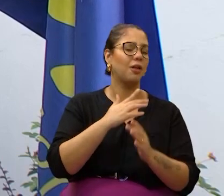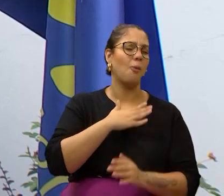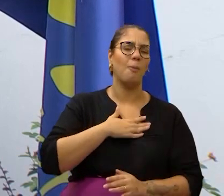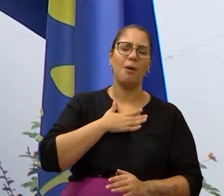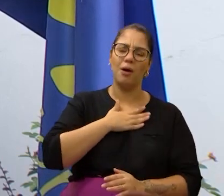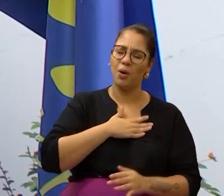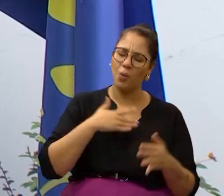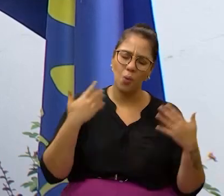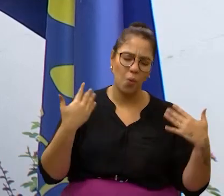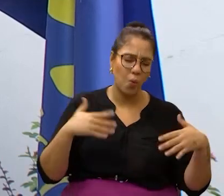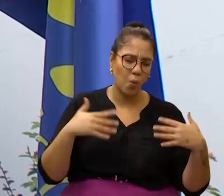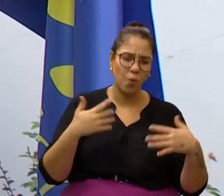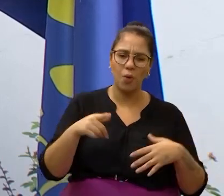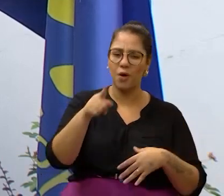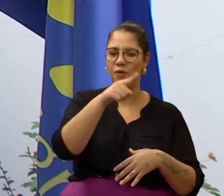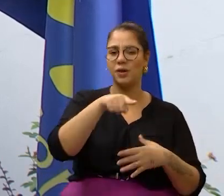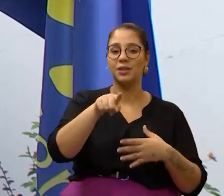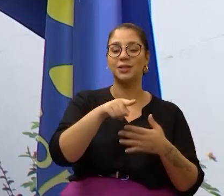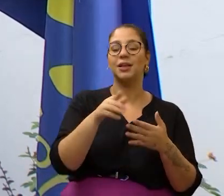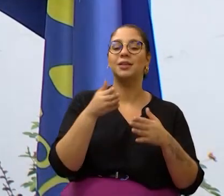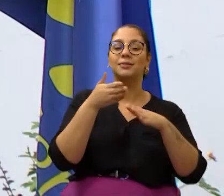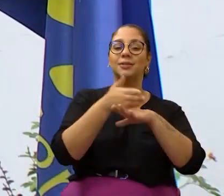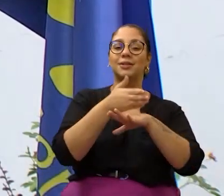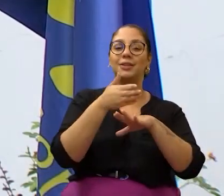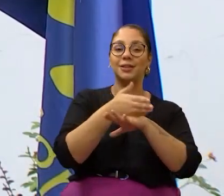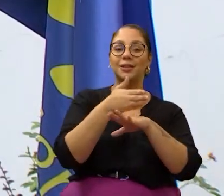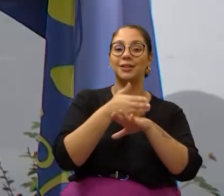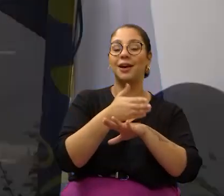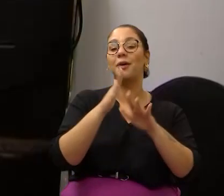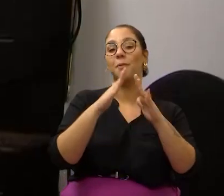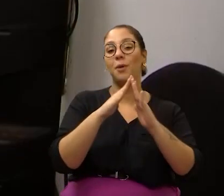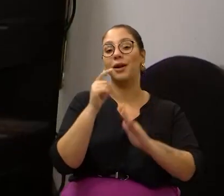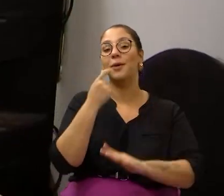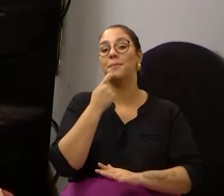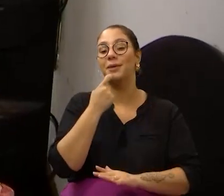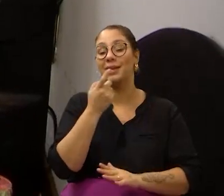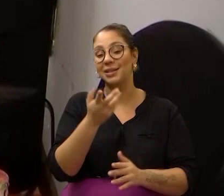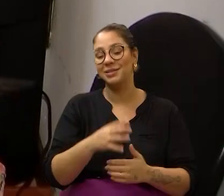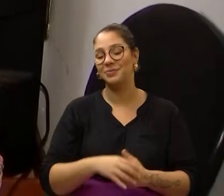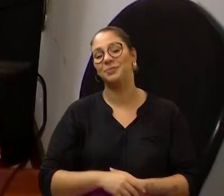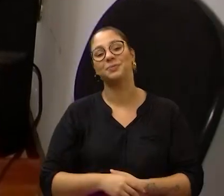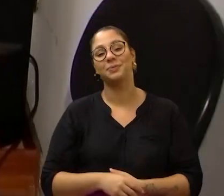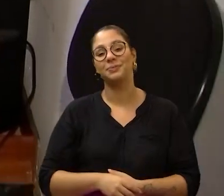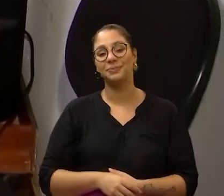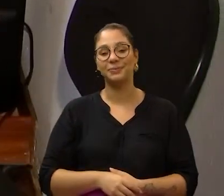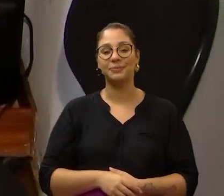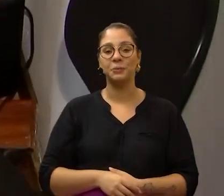enorme contar com a adesão da população de Campinas.